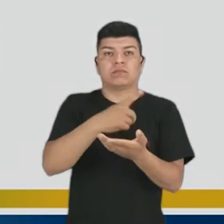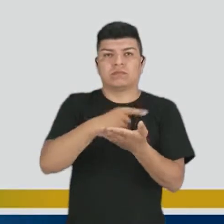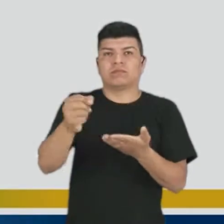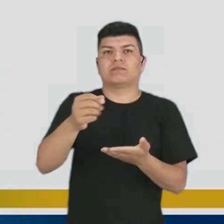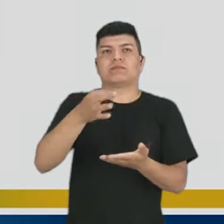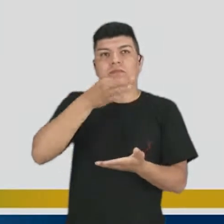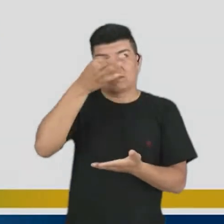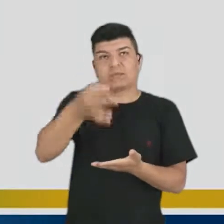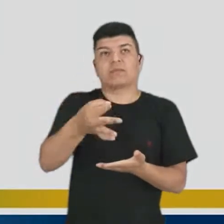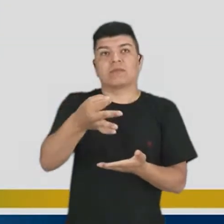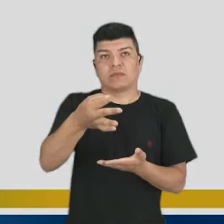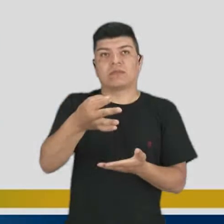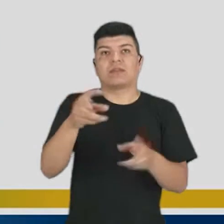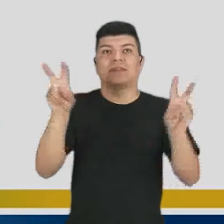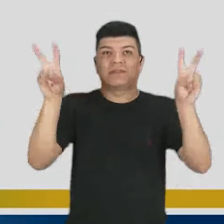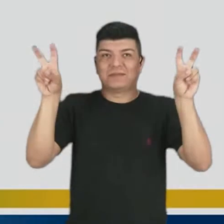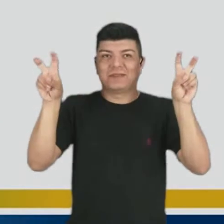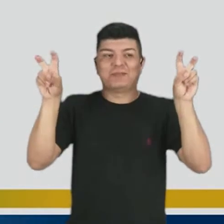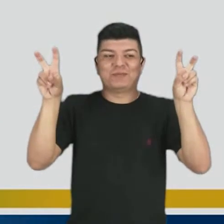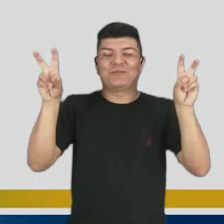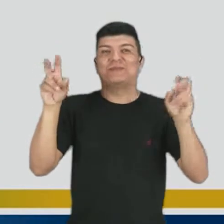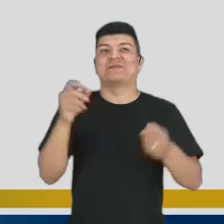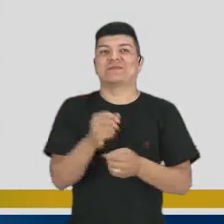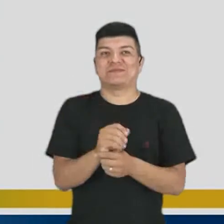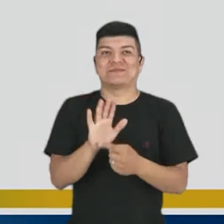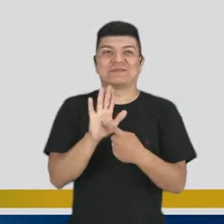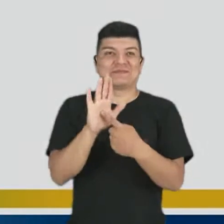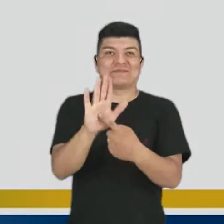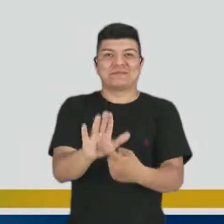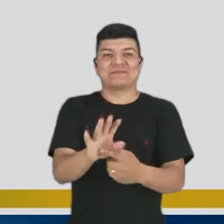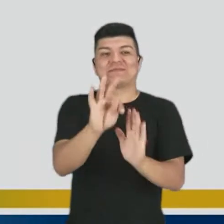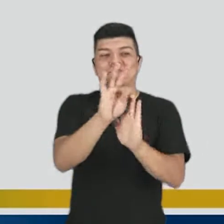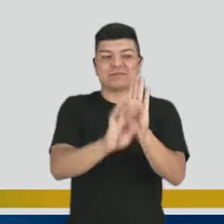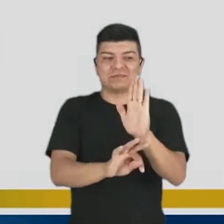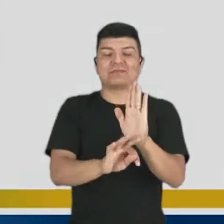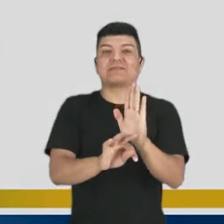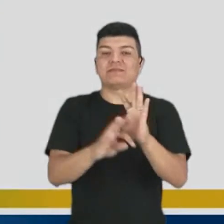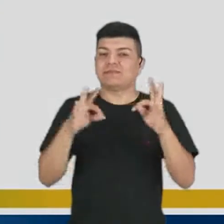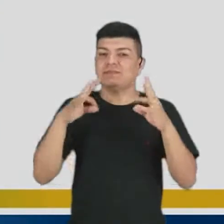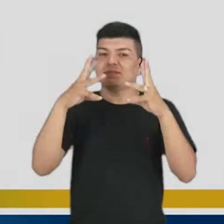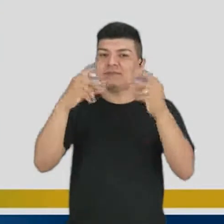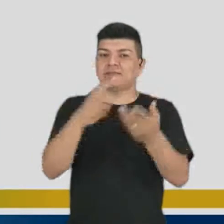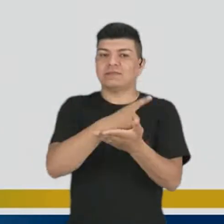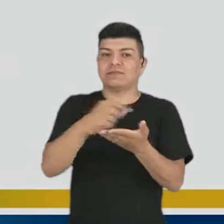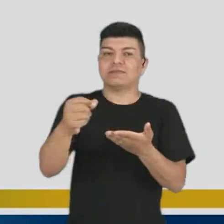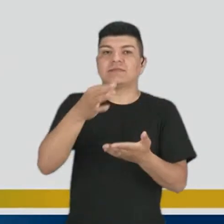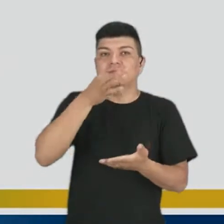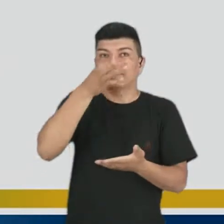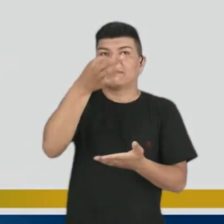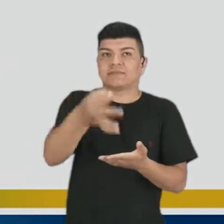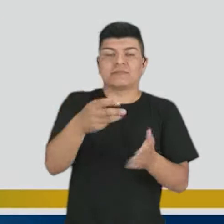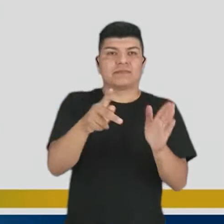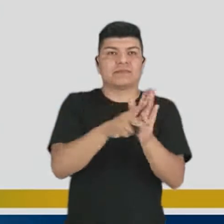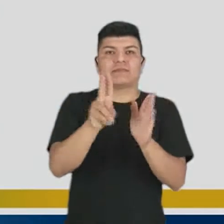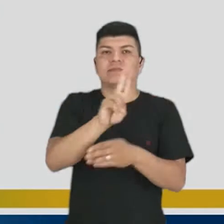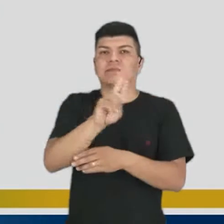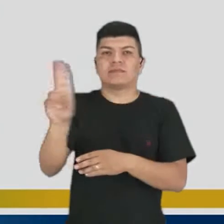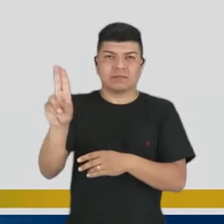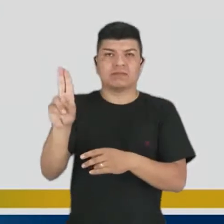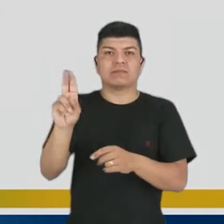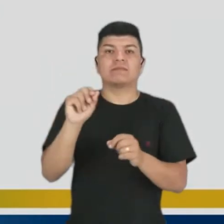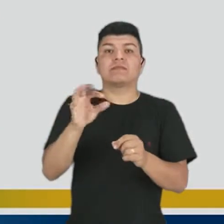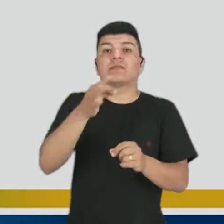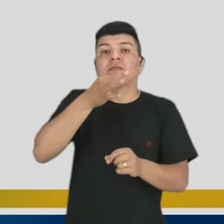opinião. Então, o tema é justamente o assunto abordado no texto. Todo artigo de opinião, pelo próprio nome, aborda